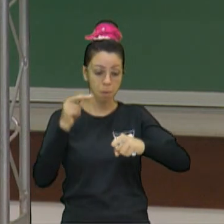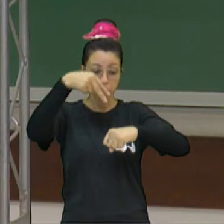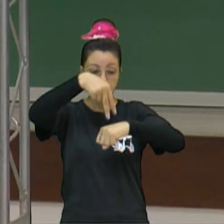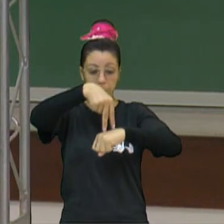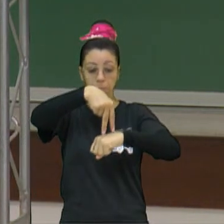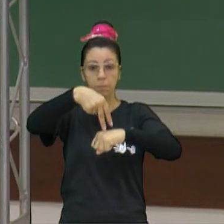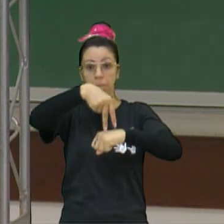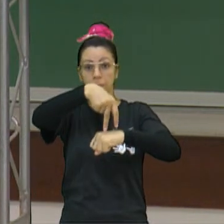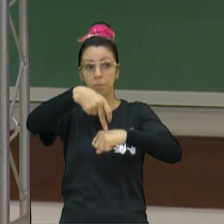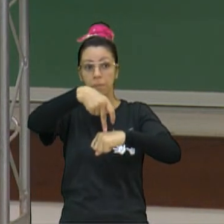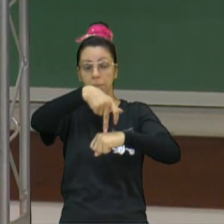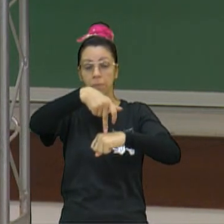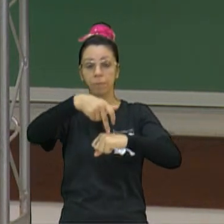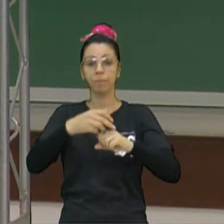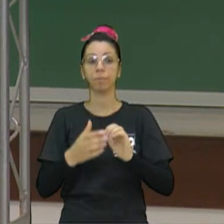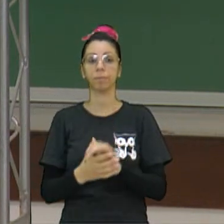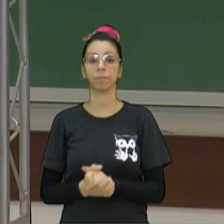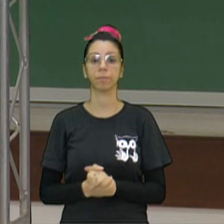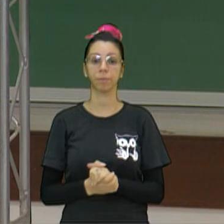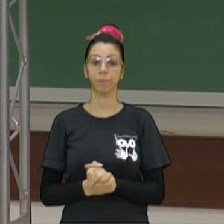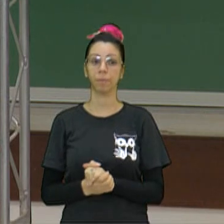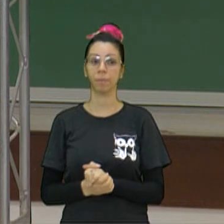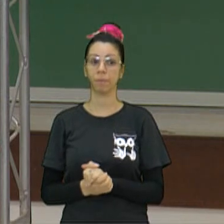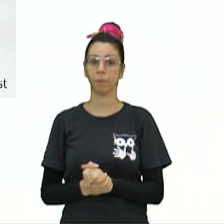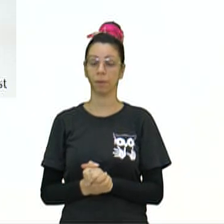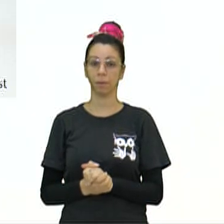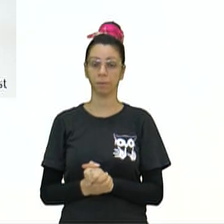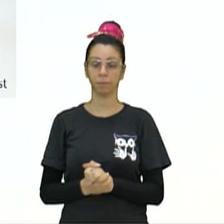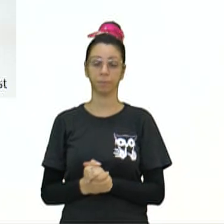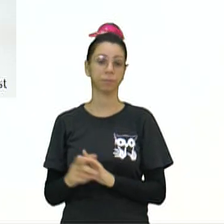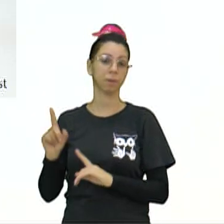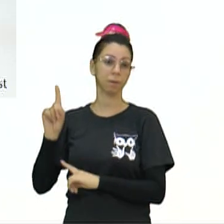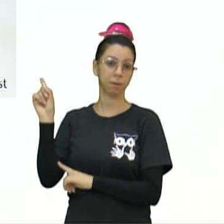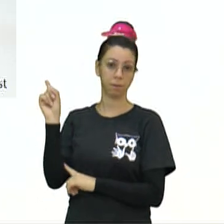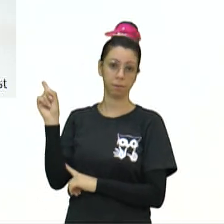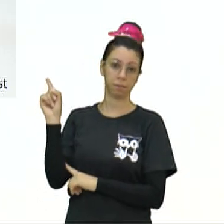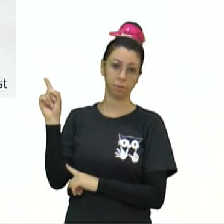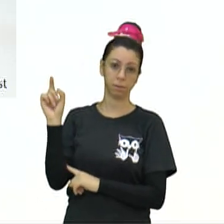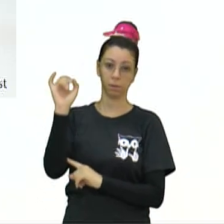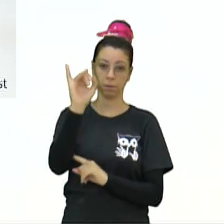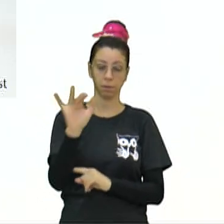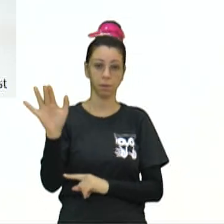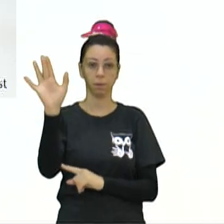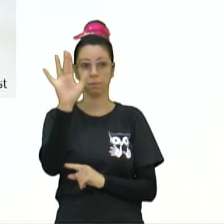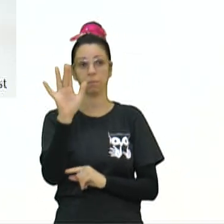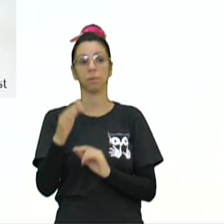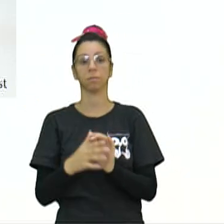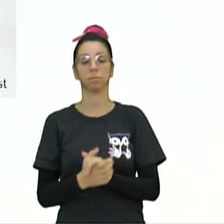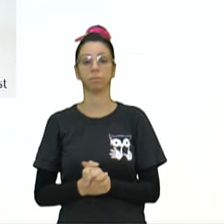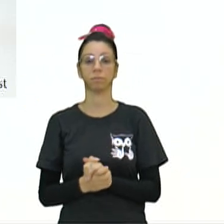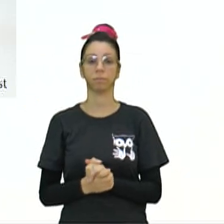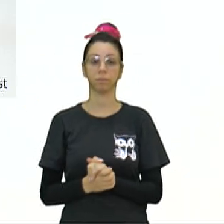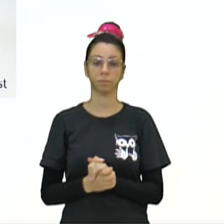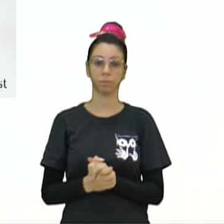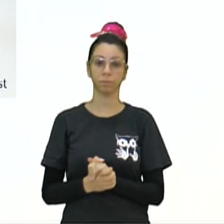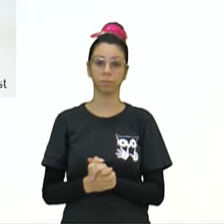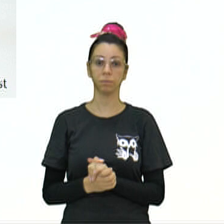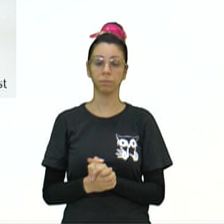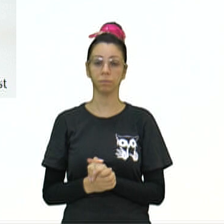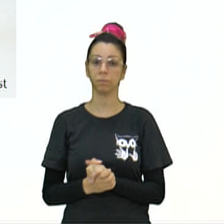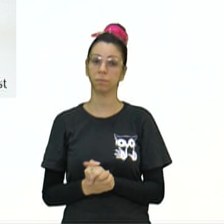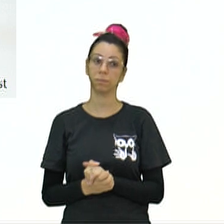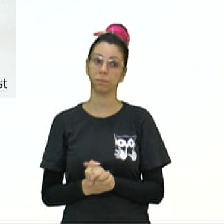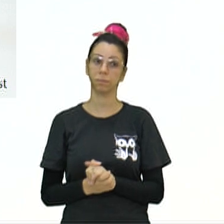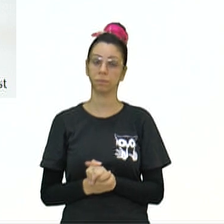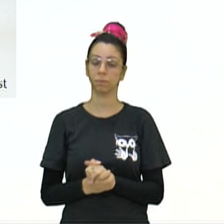bola, da bola suíça, né? Então aqui está sendo colocado o exercício ali, da praticante fazendo